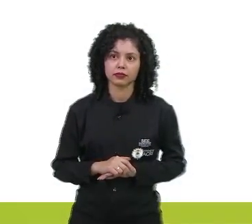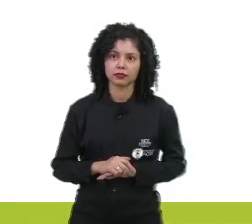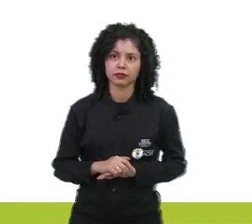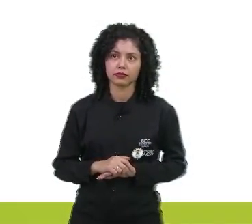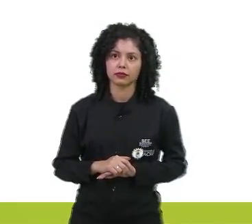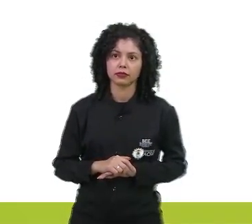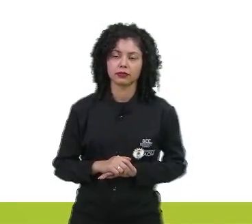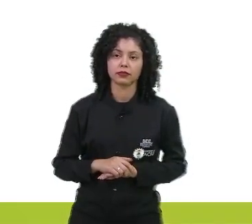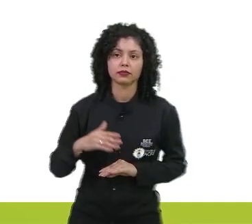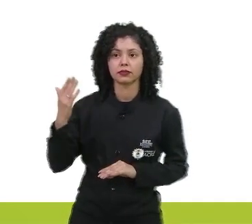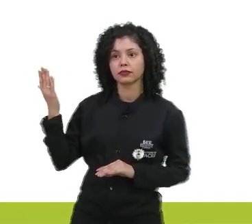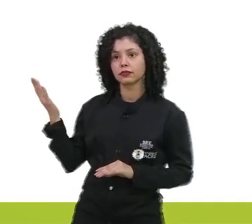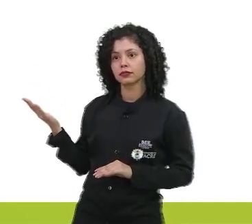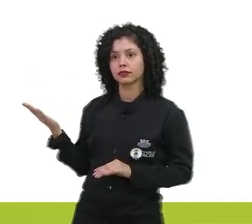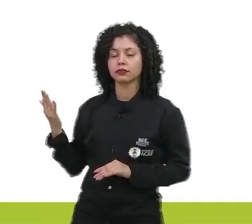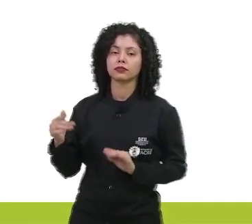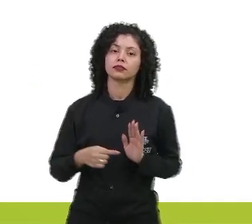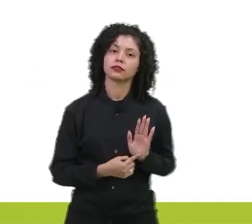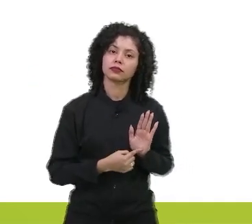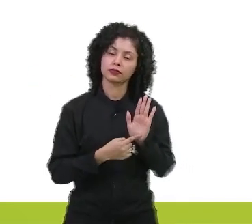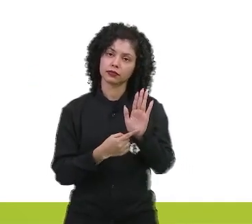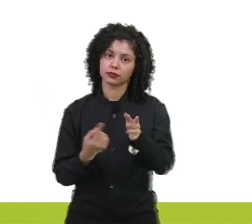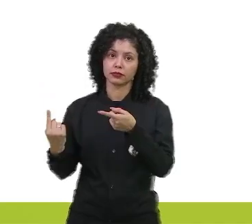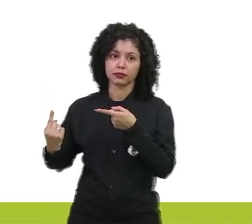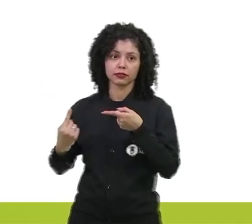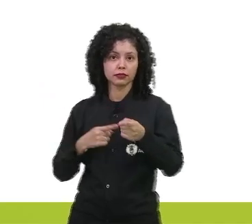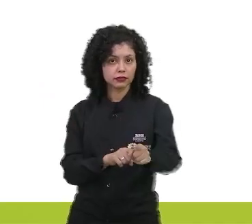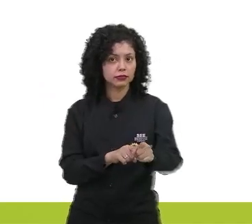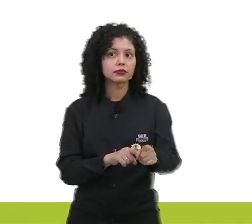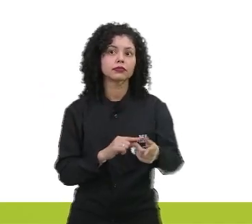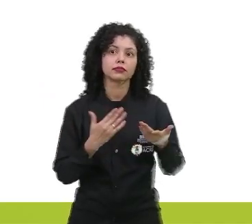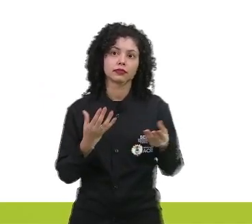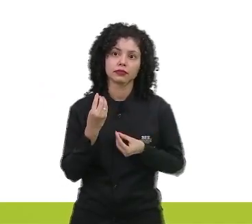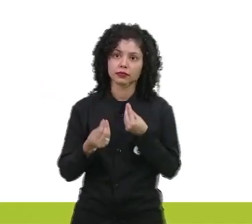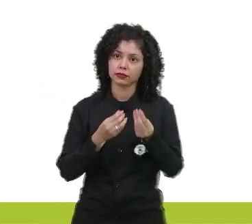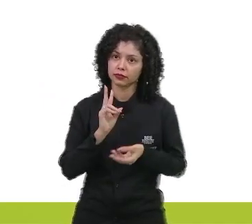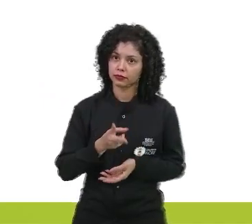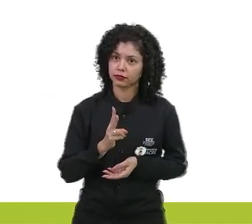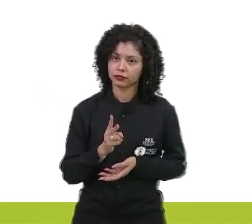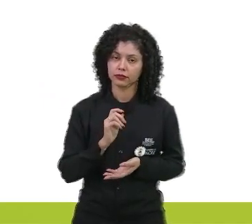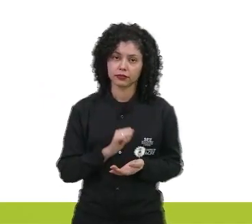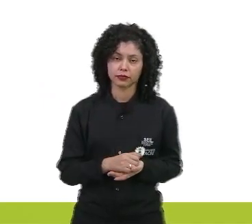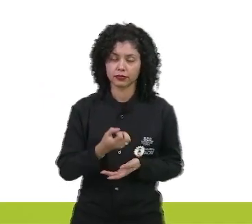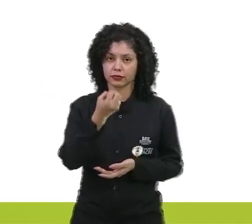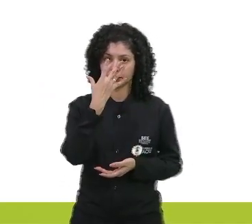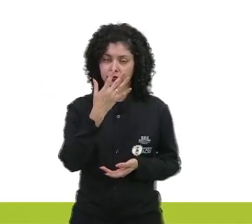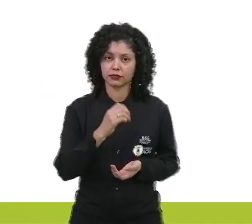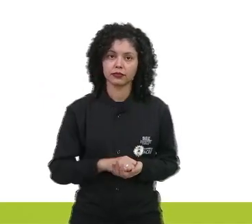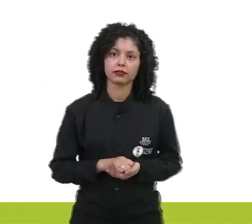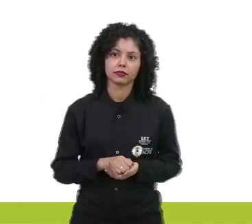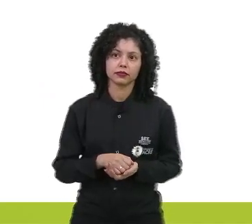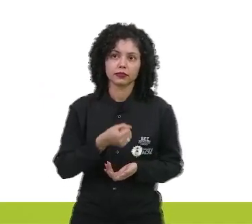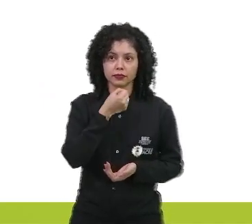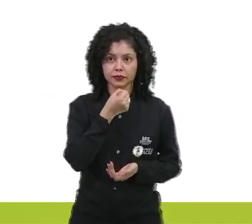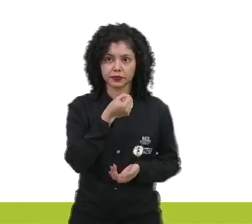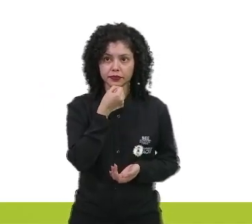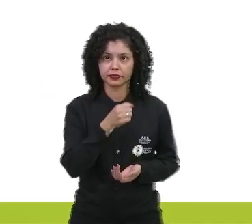aula, gente, eu trago aqui para vocês um desafio, né, como sempre, de fotografia